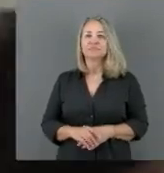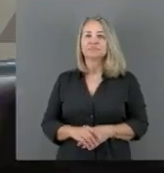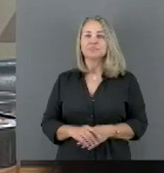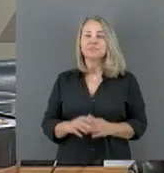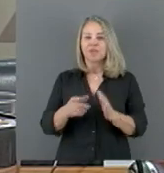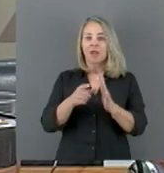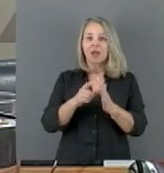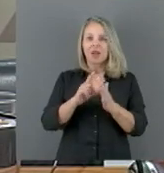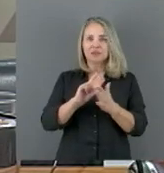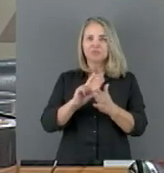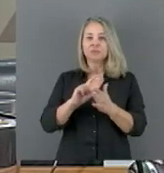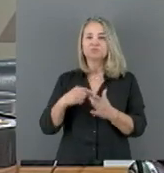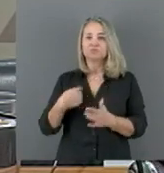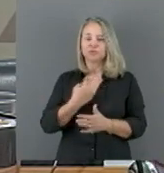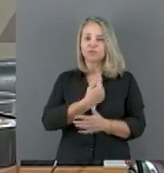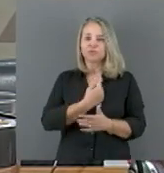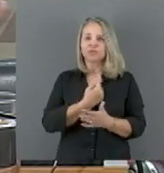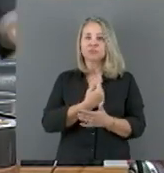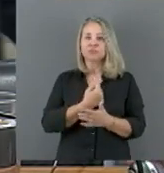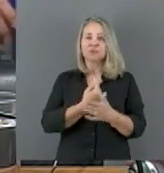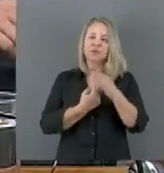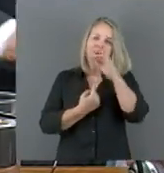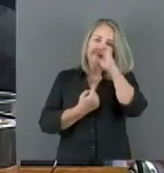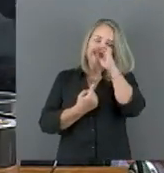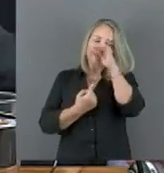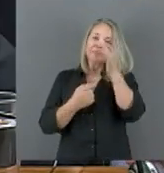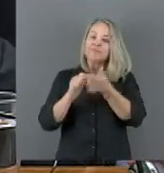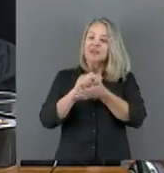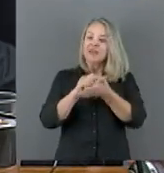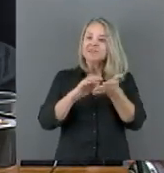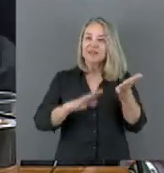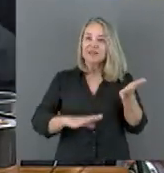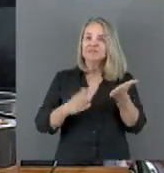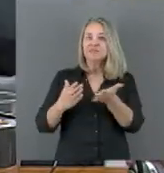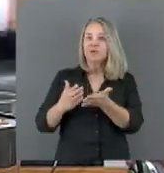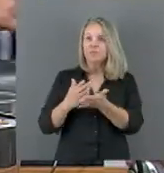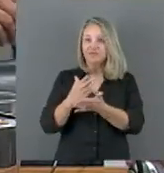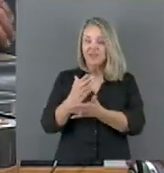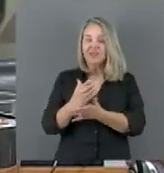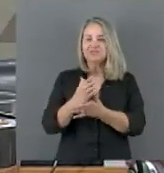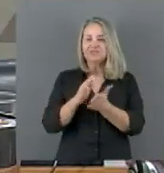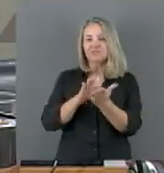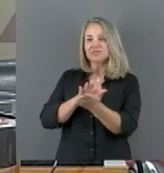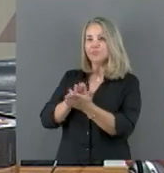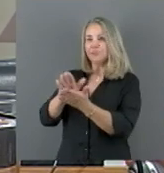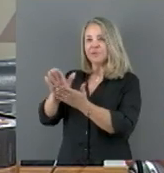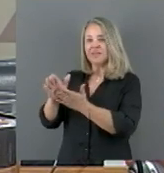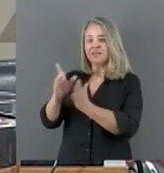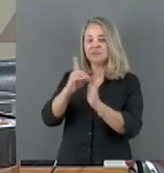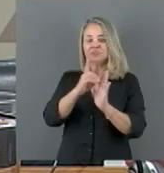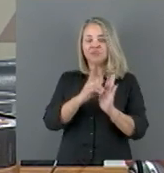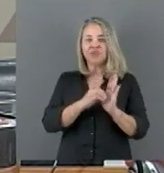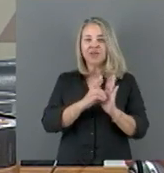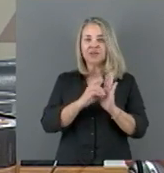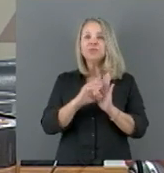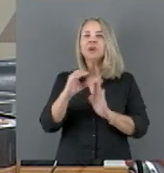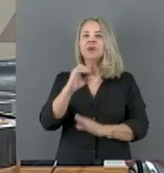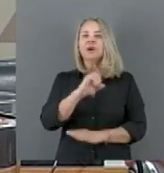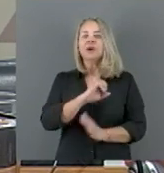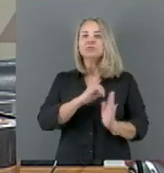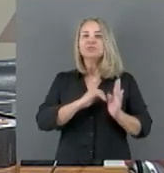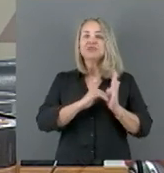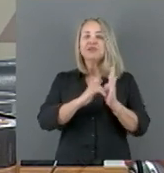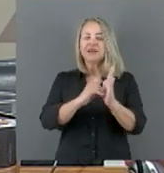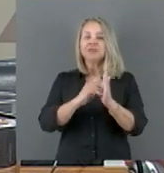Antes de iniciar, bom, as atas estão aprovadas e serão publicadas no Diário do Senado. Comunico